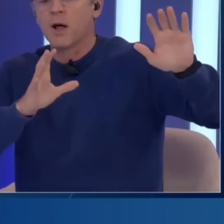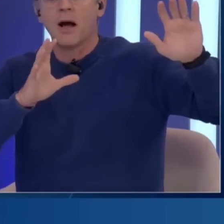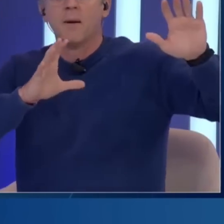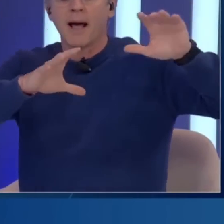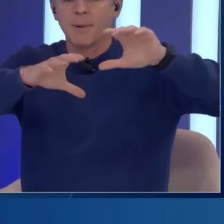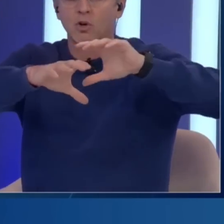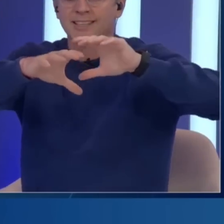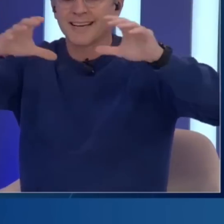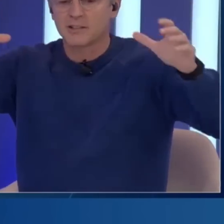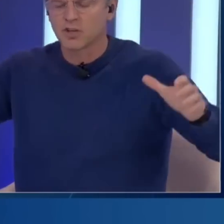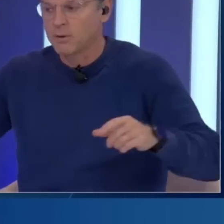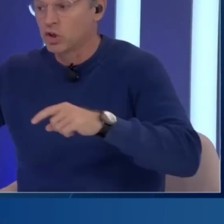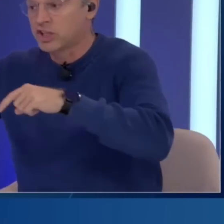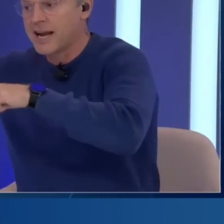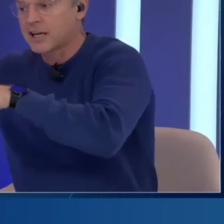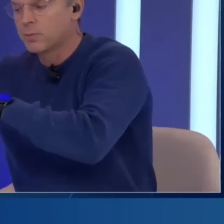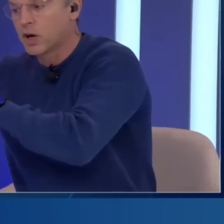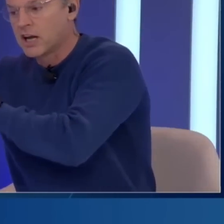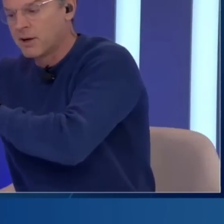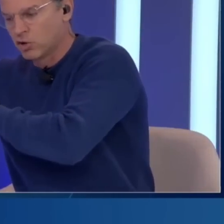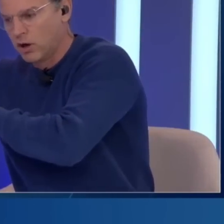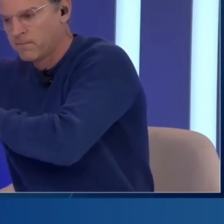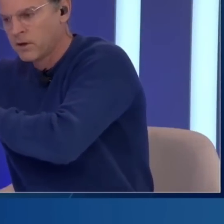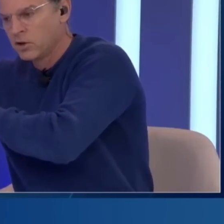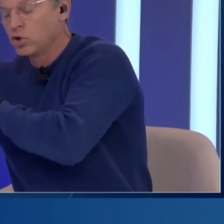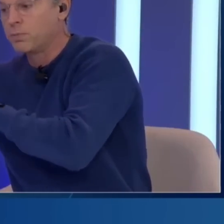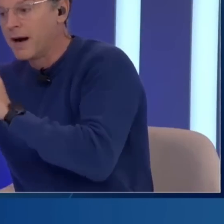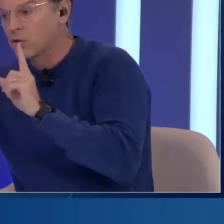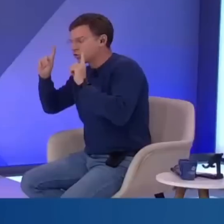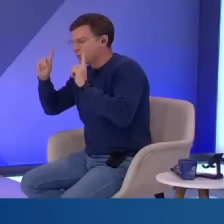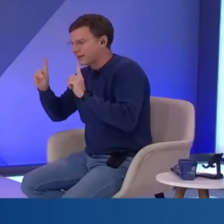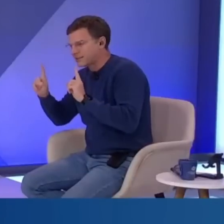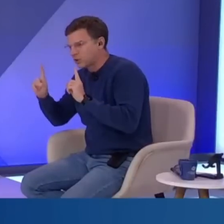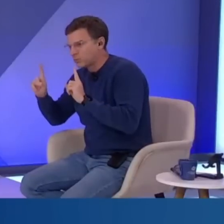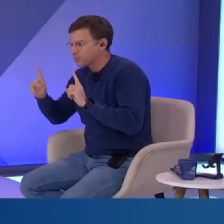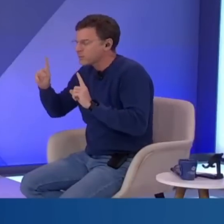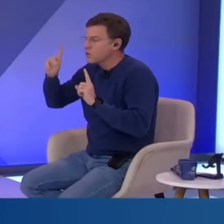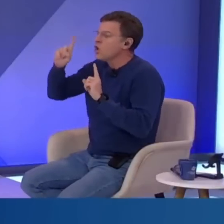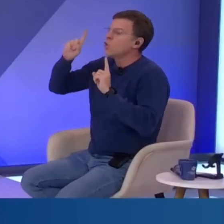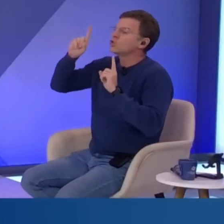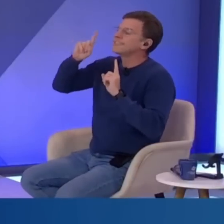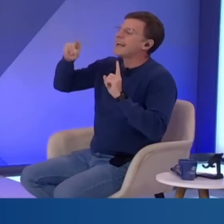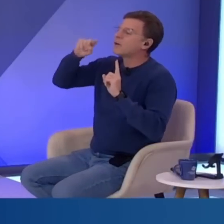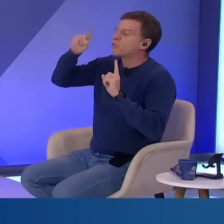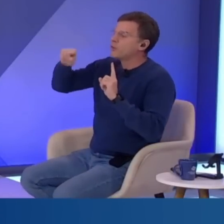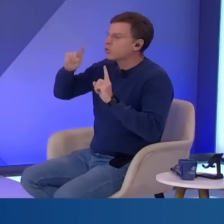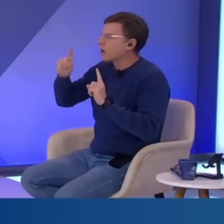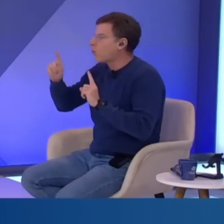bancos, para a concentração de renda. Mostrei aqui no programa, Ju, nos bancos no Brasil, o